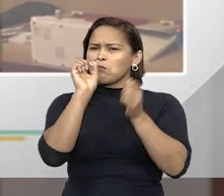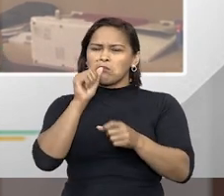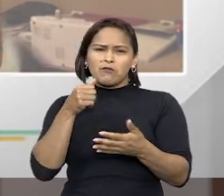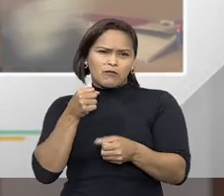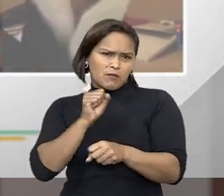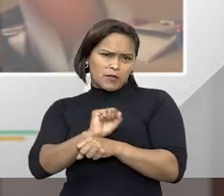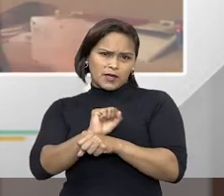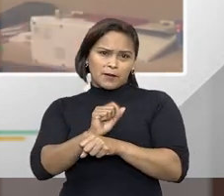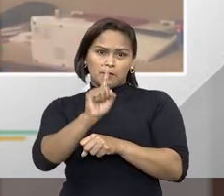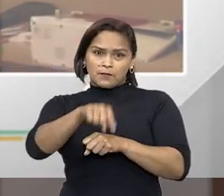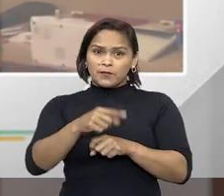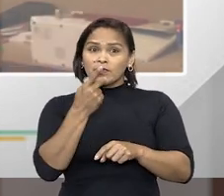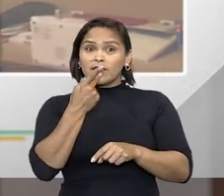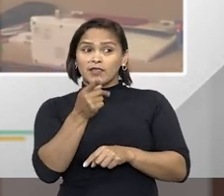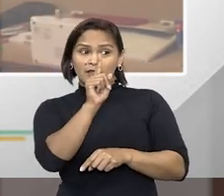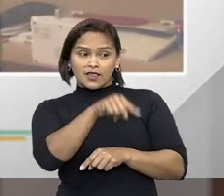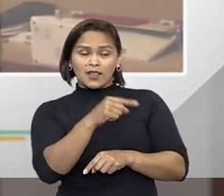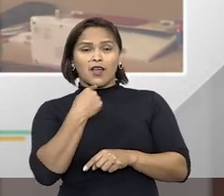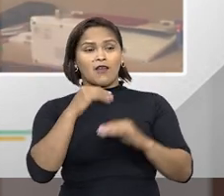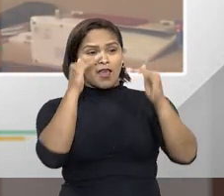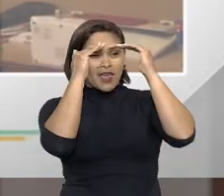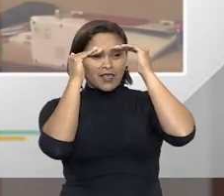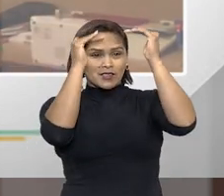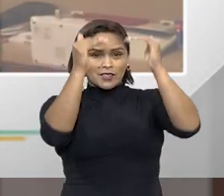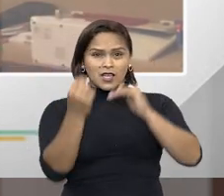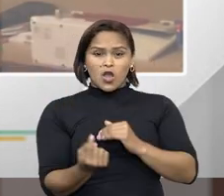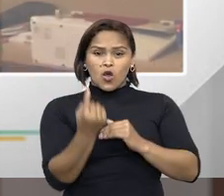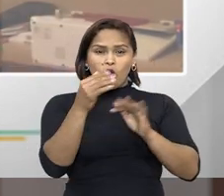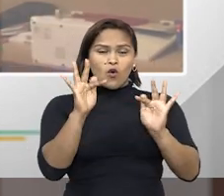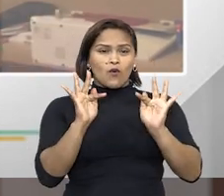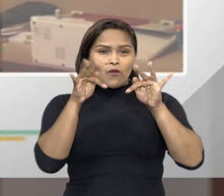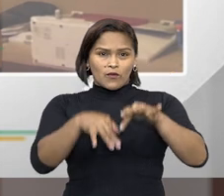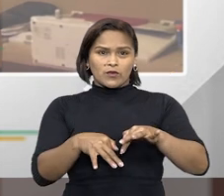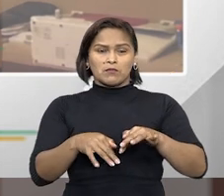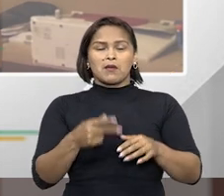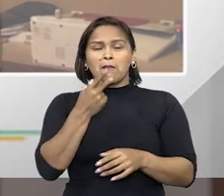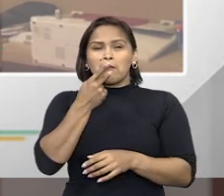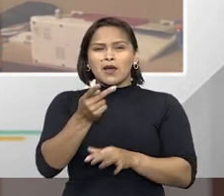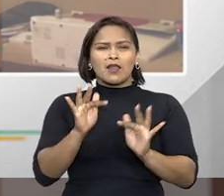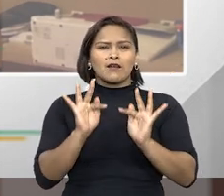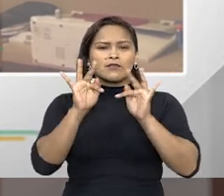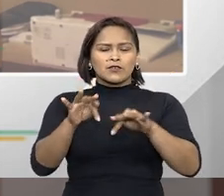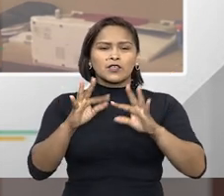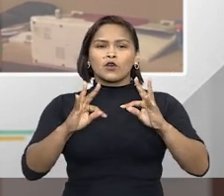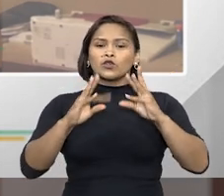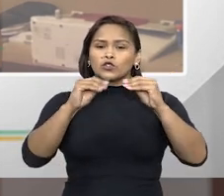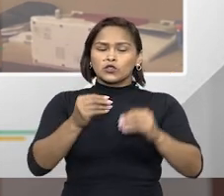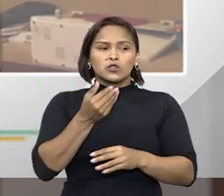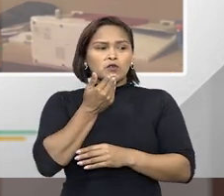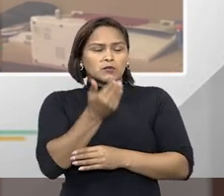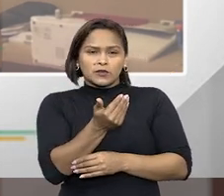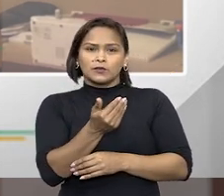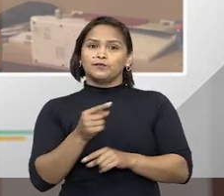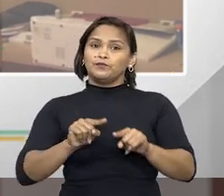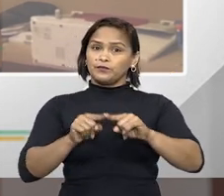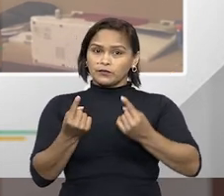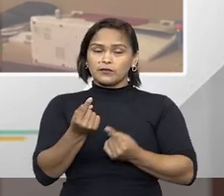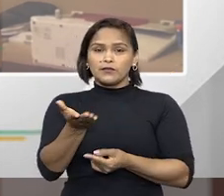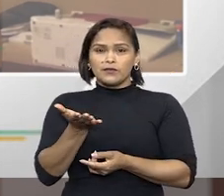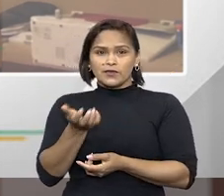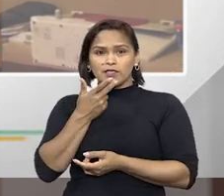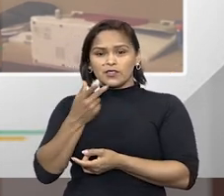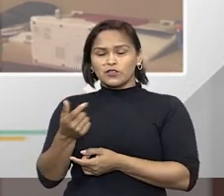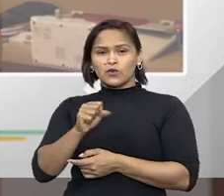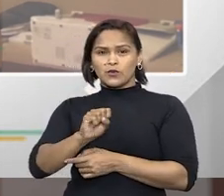o Supremo era essa instância última, palavra final em que todos acreditavam. Veio então o